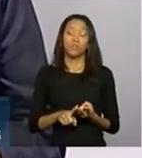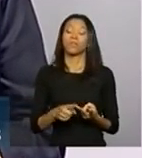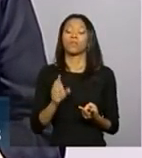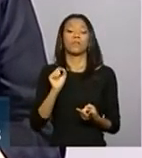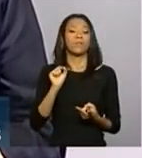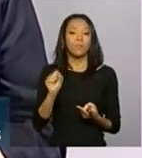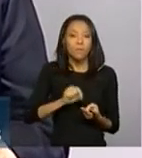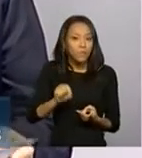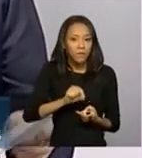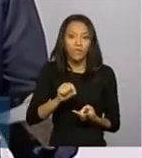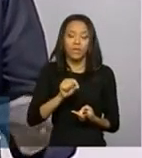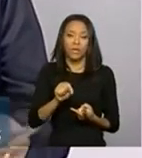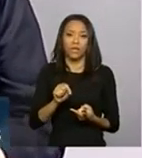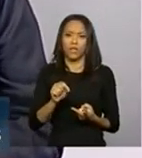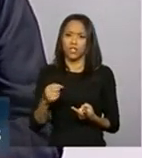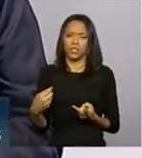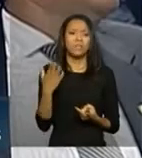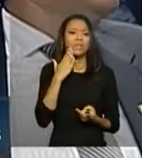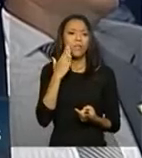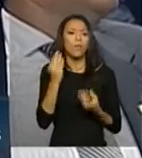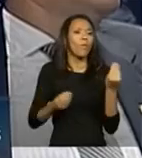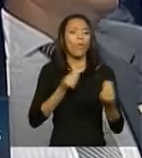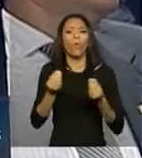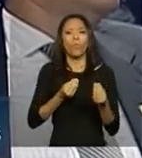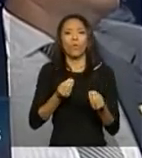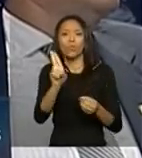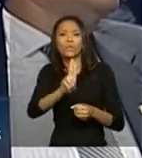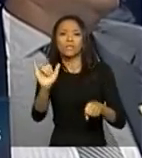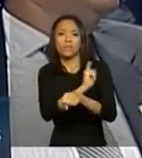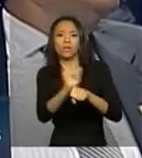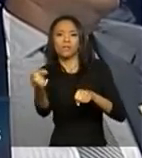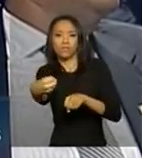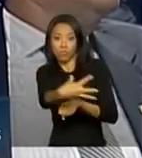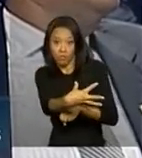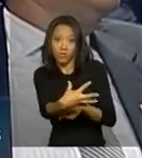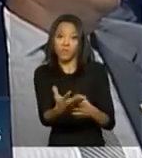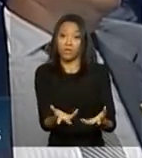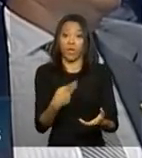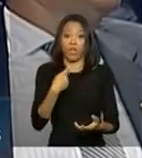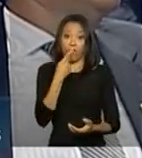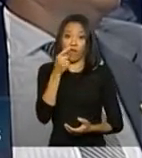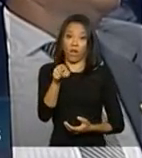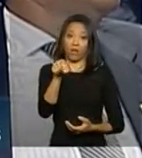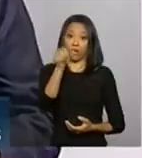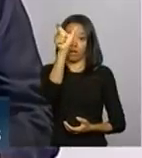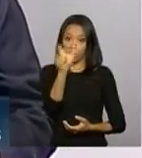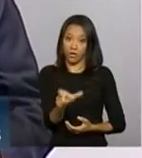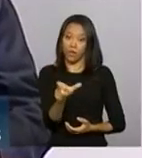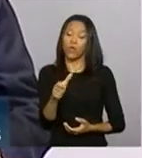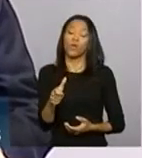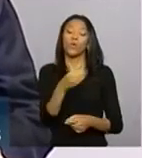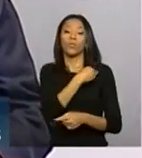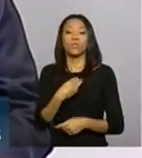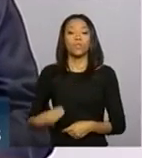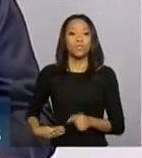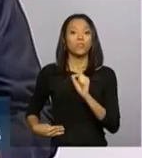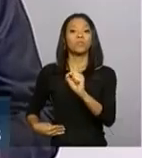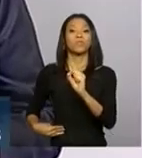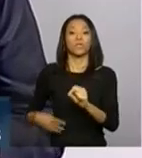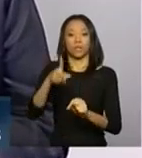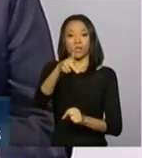coragem das inovações. Quero aqui citar o ministro Hélder Barbalho da pesca, que eu não